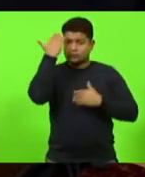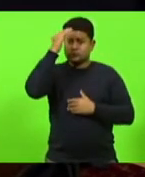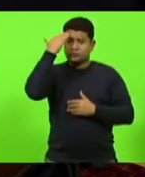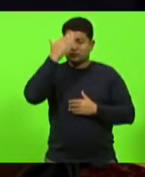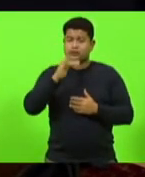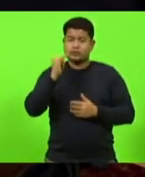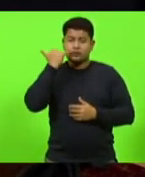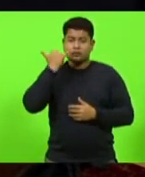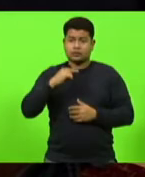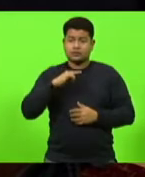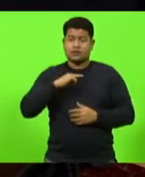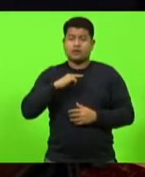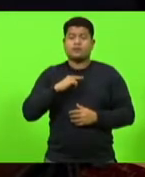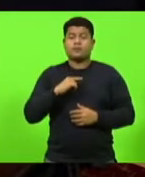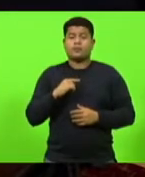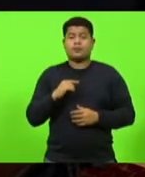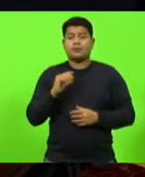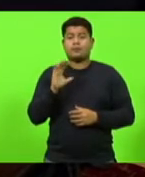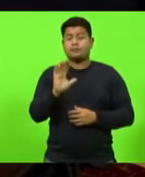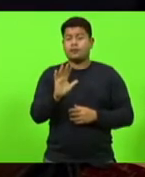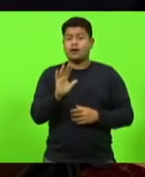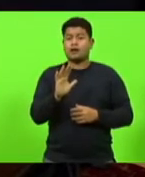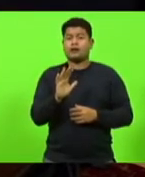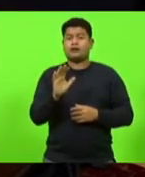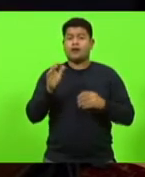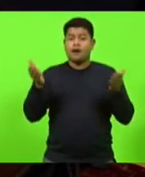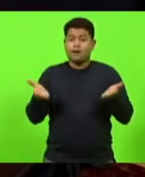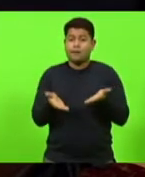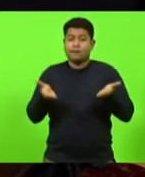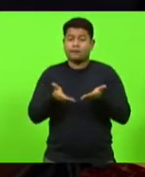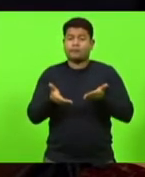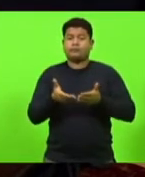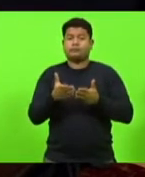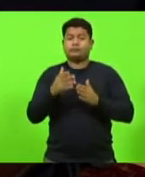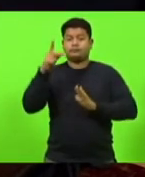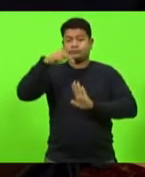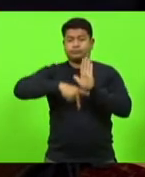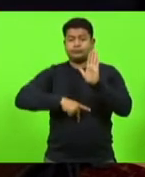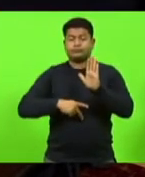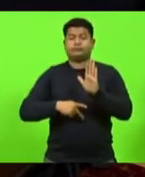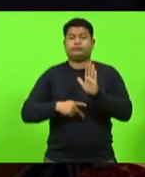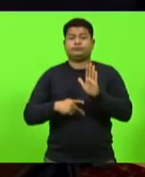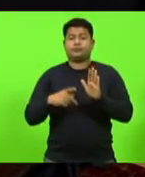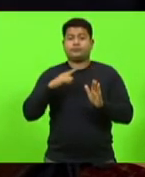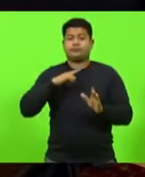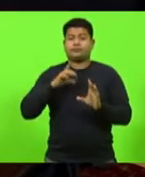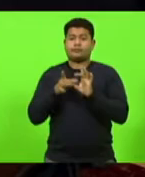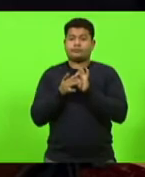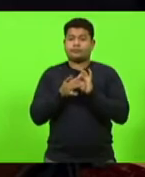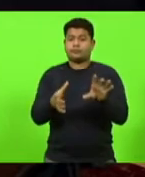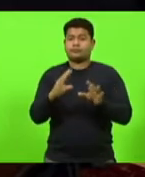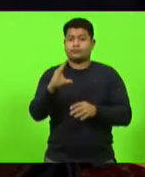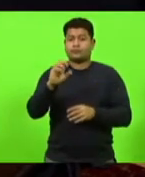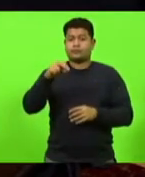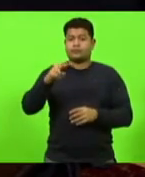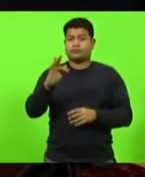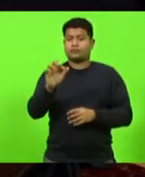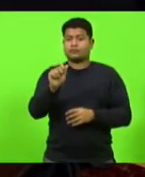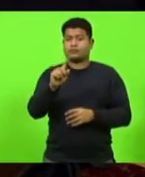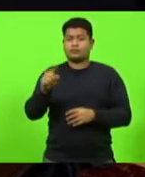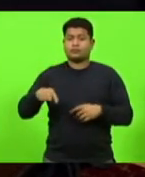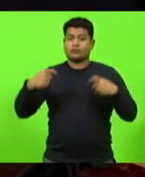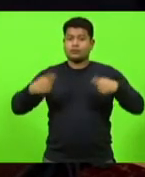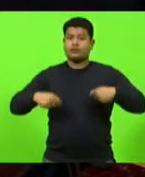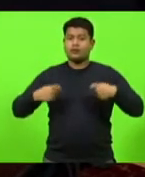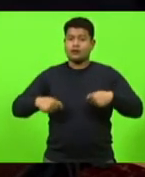isso. Contudo, esse projeto que nós temos votando tem autorização do CONFAS e ele precisa ser